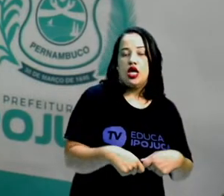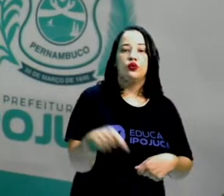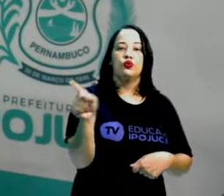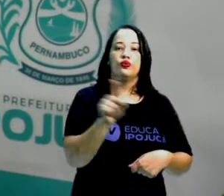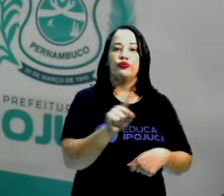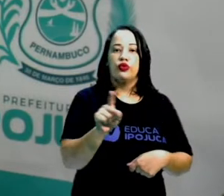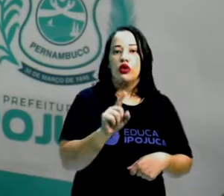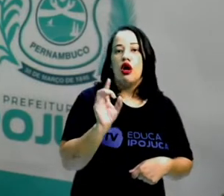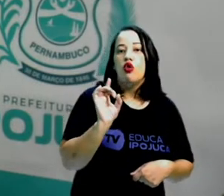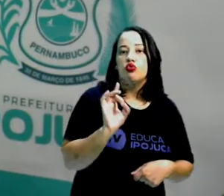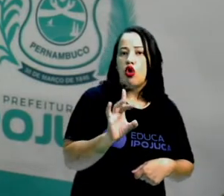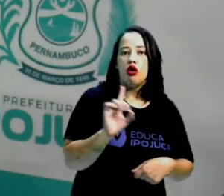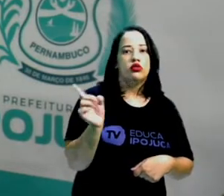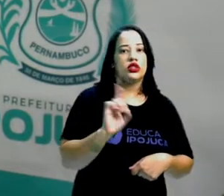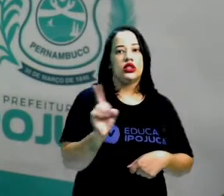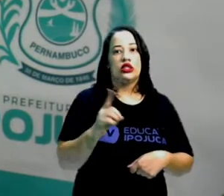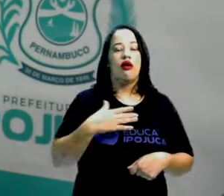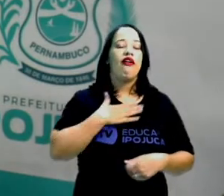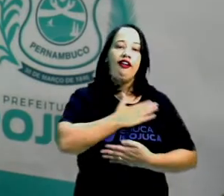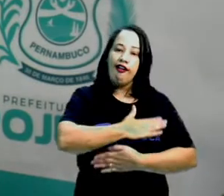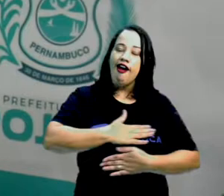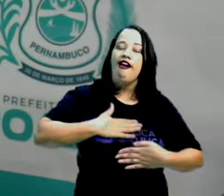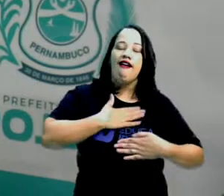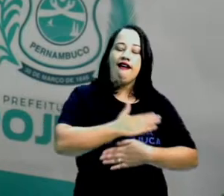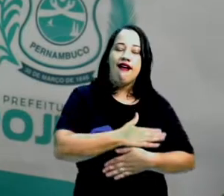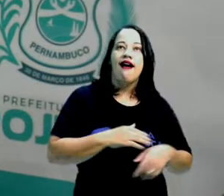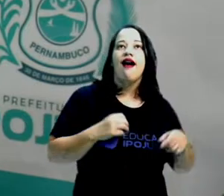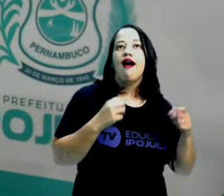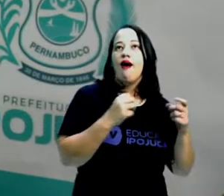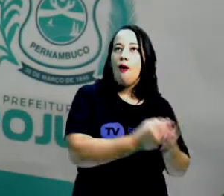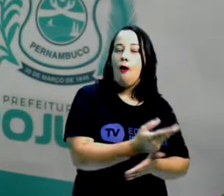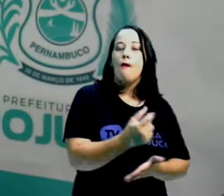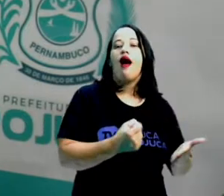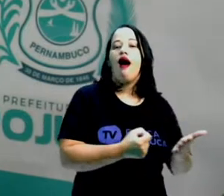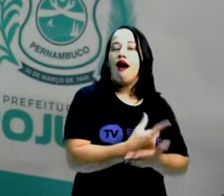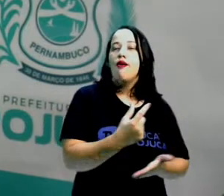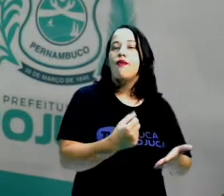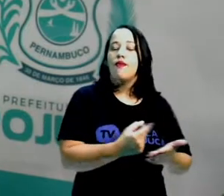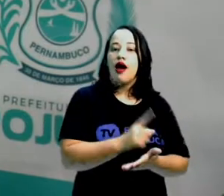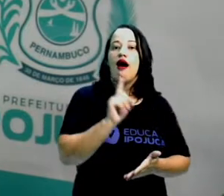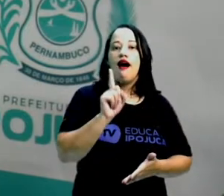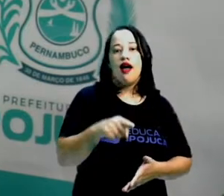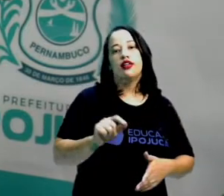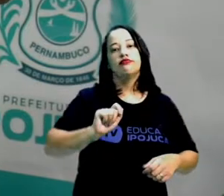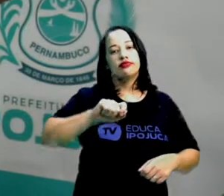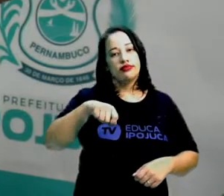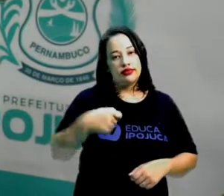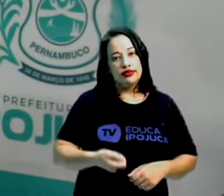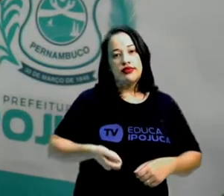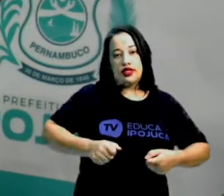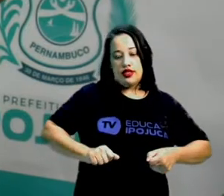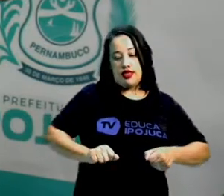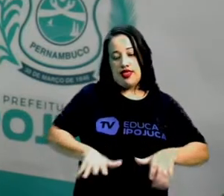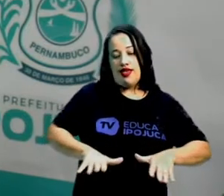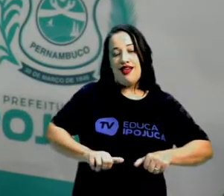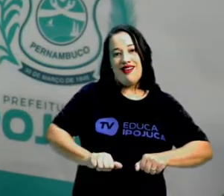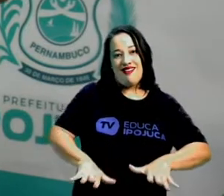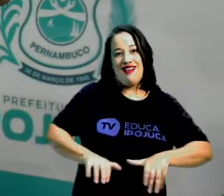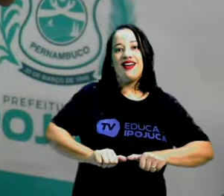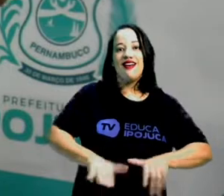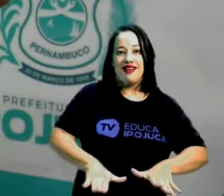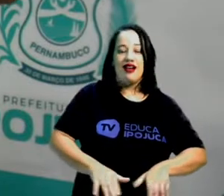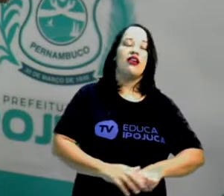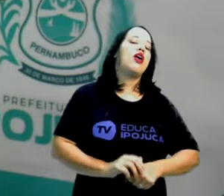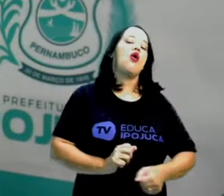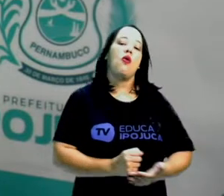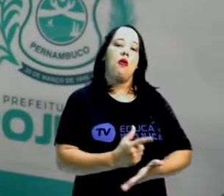mas comprava só pelo prazer de comprar. Isso nós chamamos de consumismo. Então os anos 20 nos Estados Unidos também